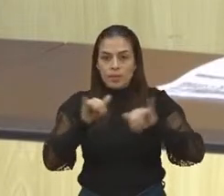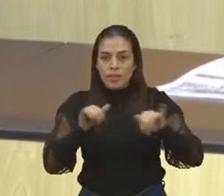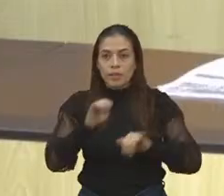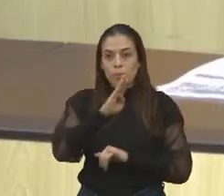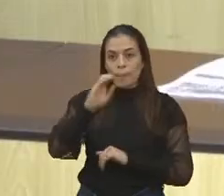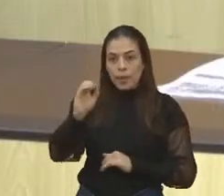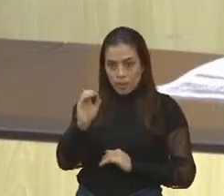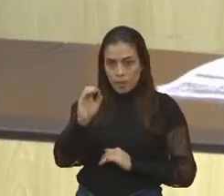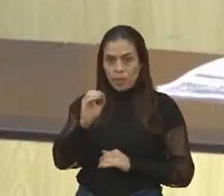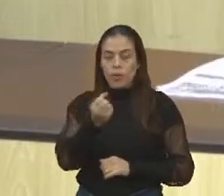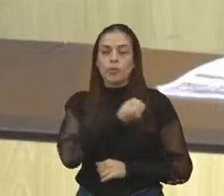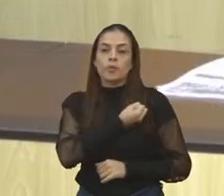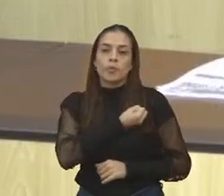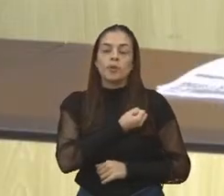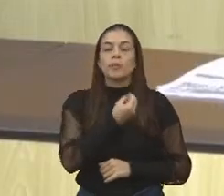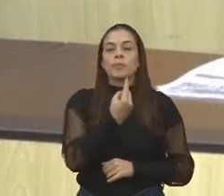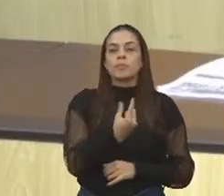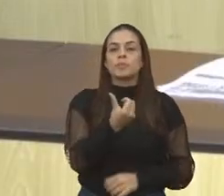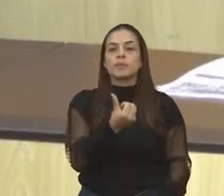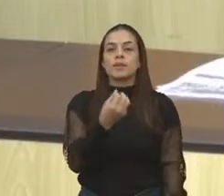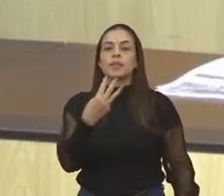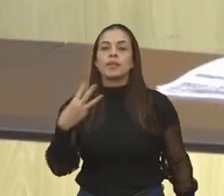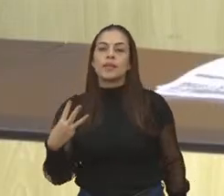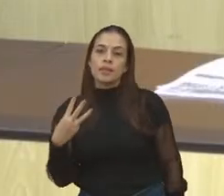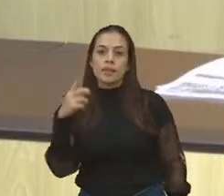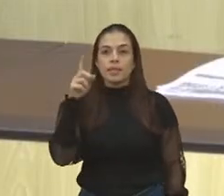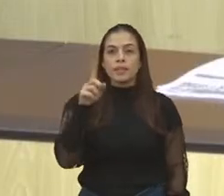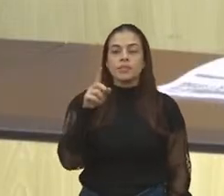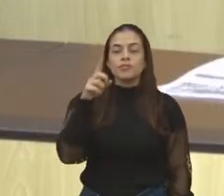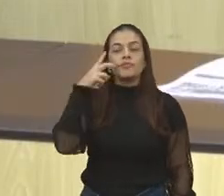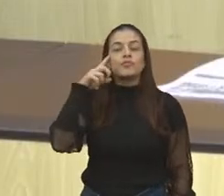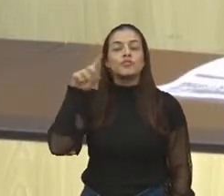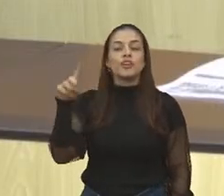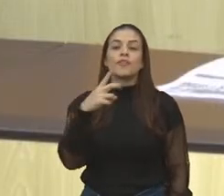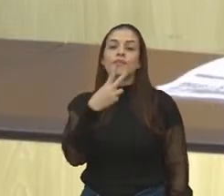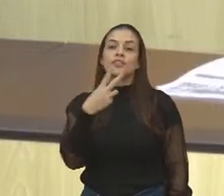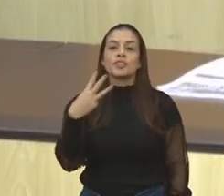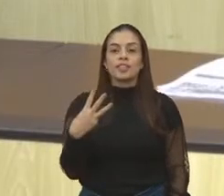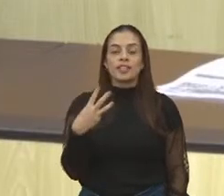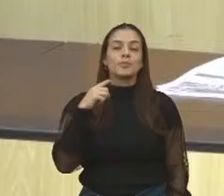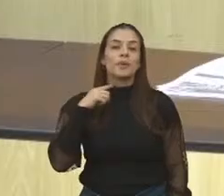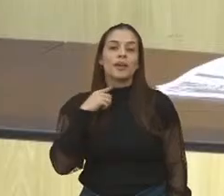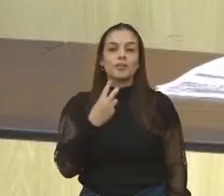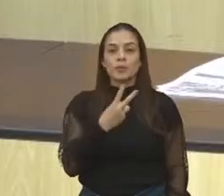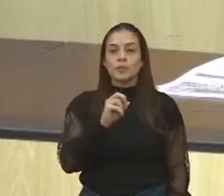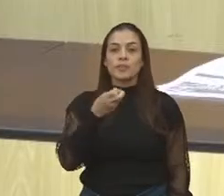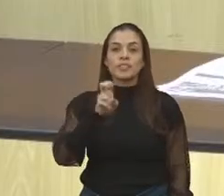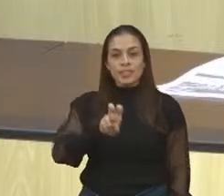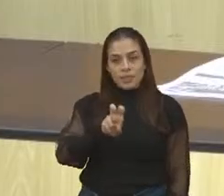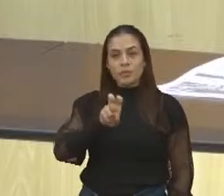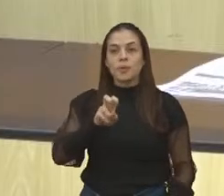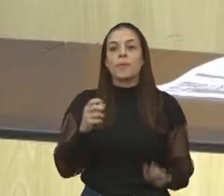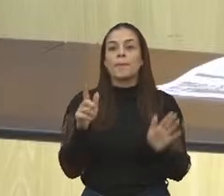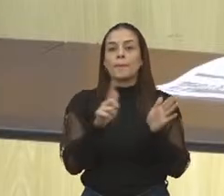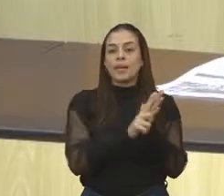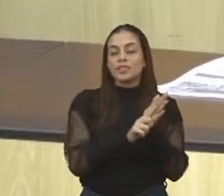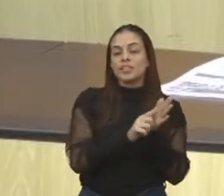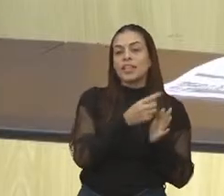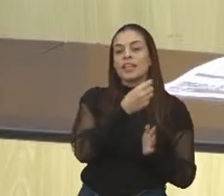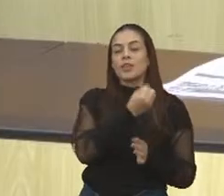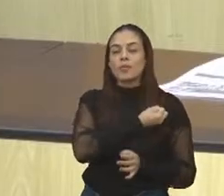de número 1633, de 23 de maio de 2025, página